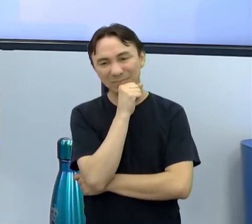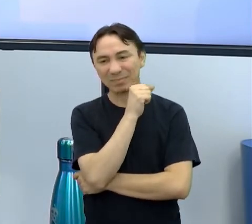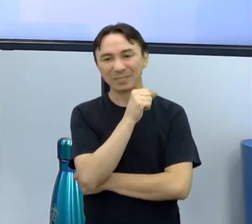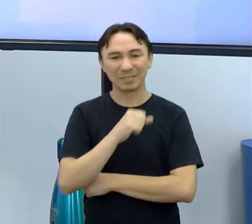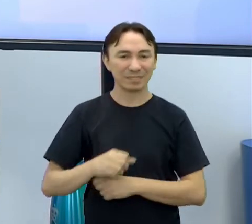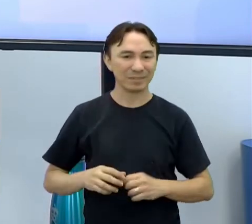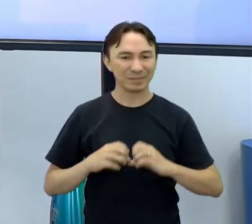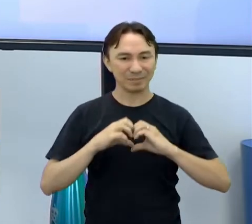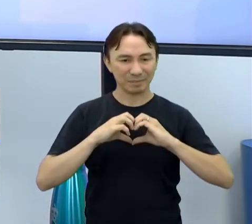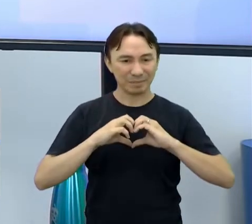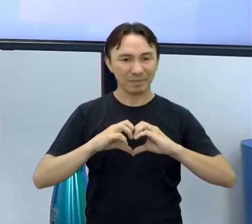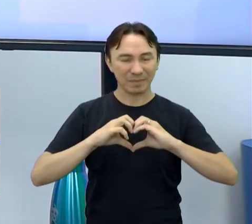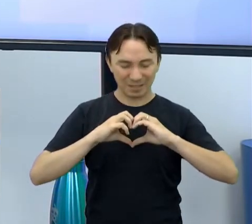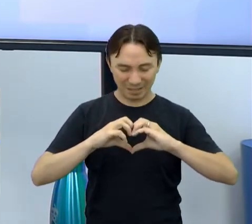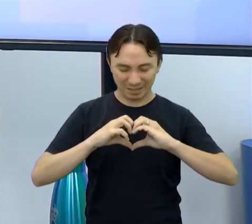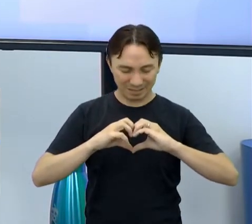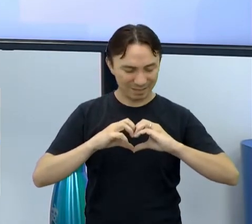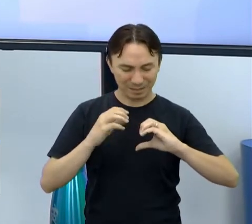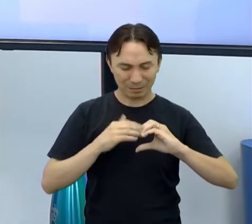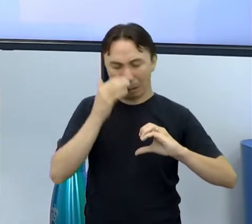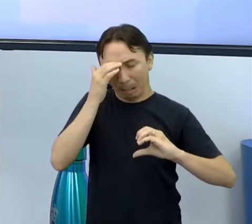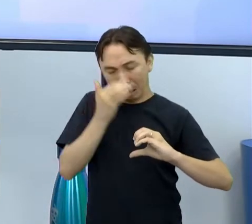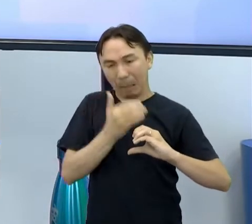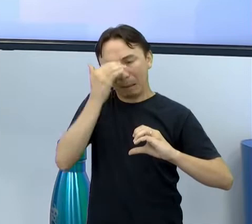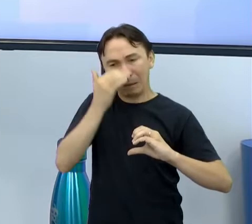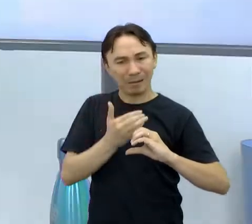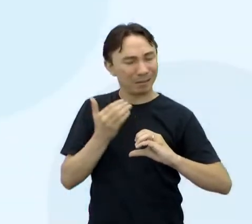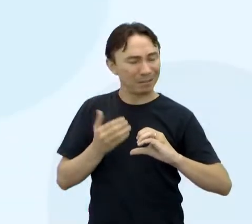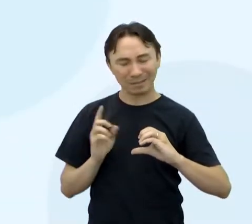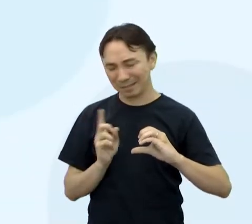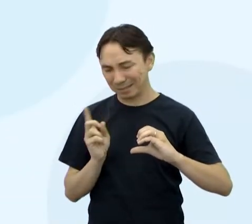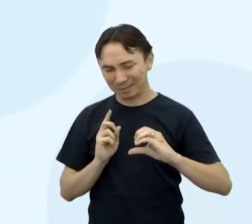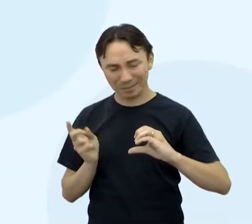olhado tanto pro coração. Olha aí o que aconteceu.